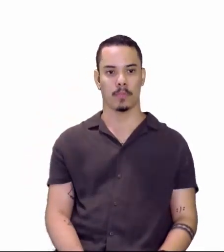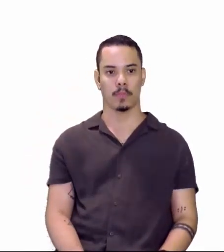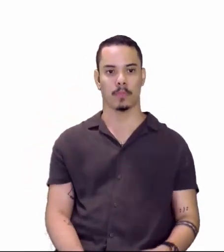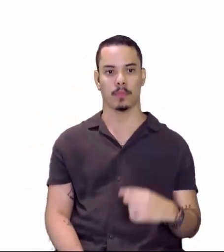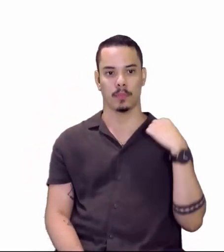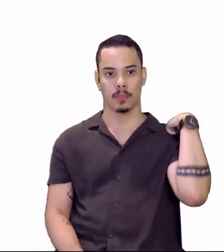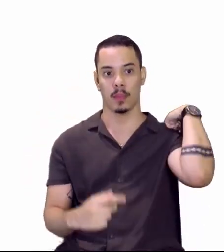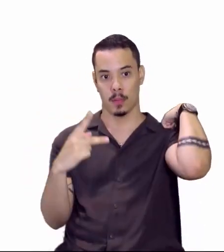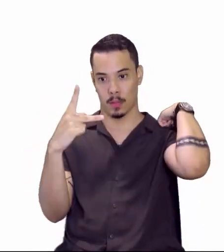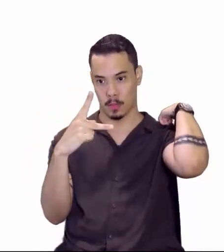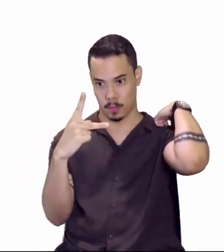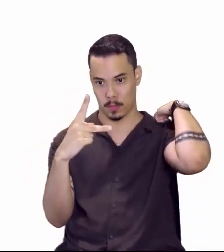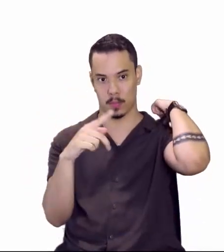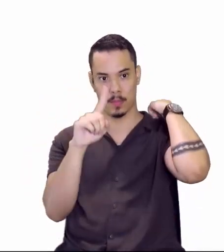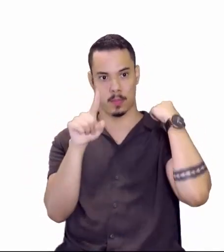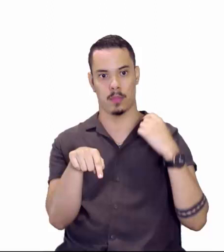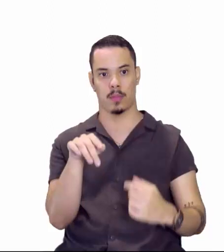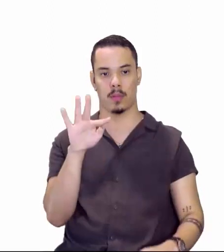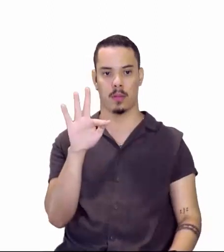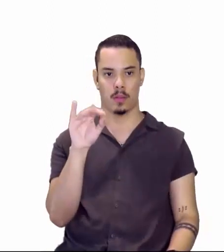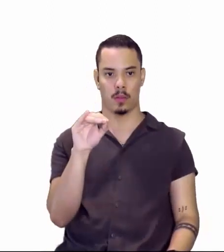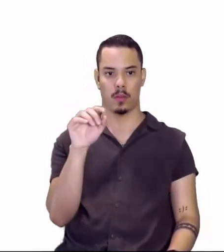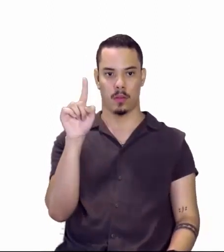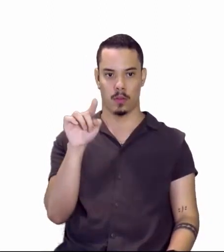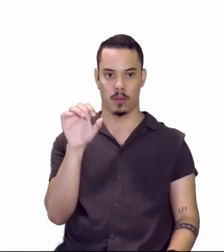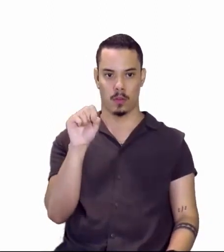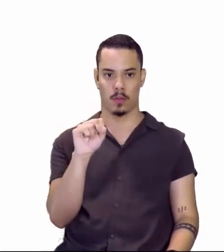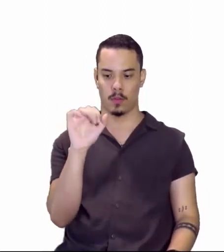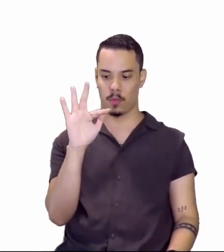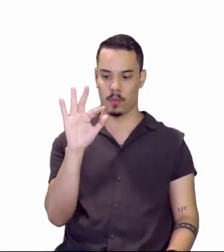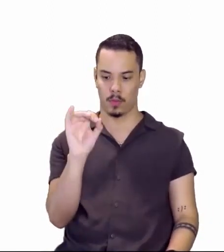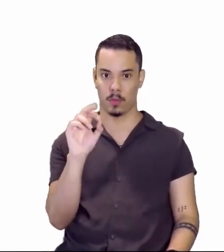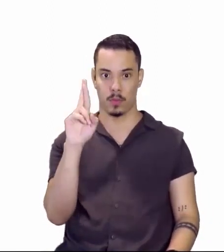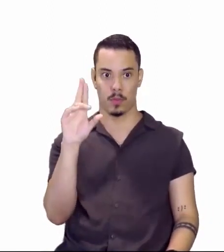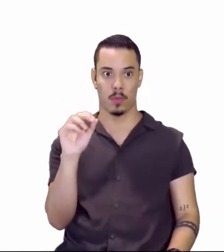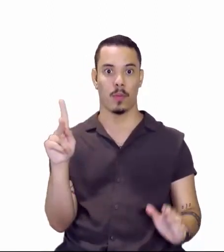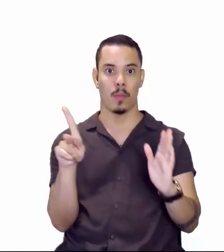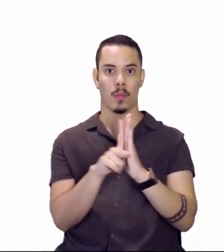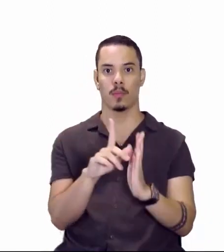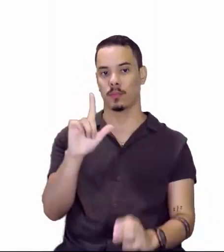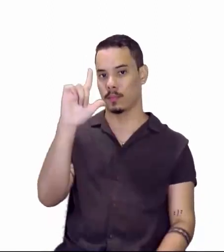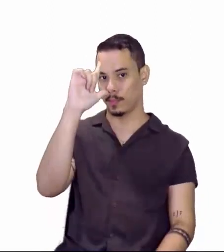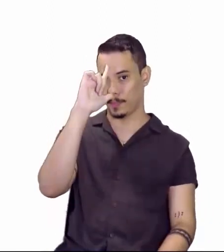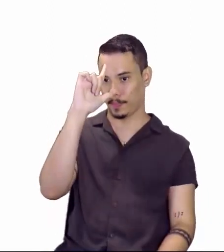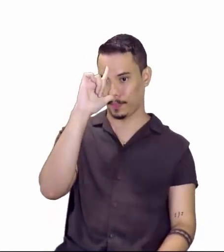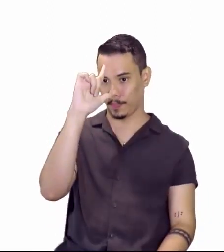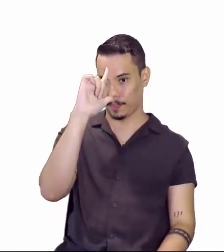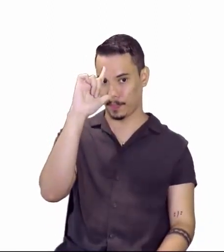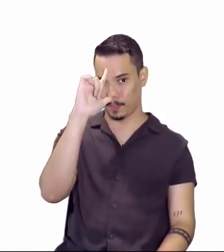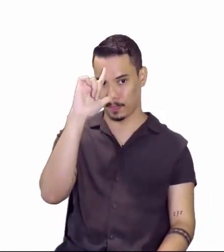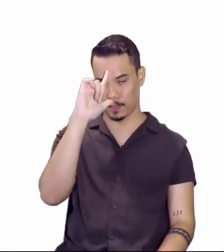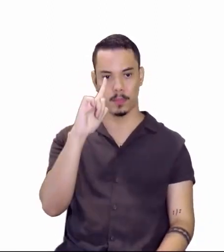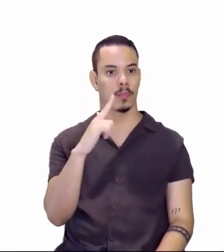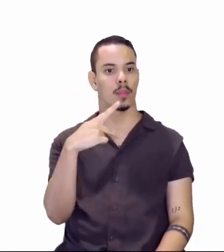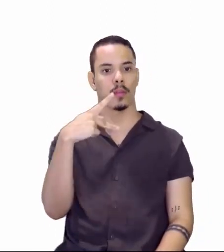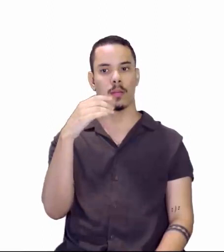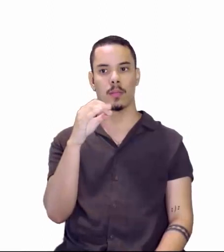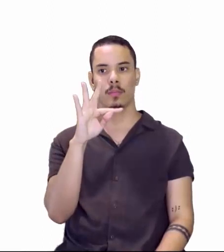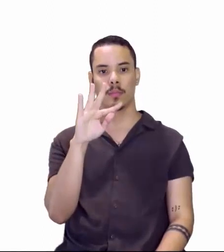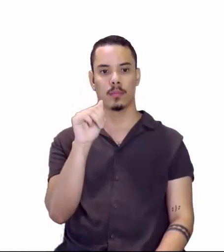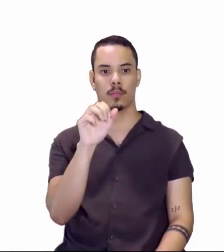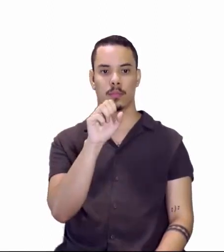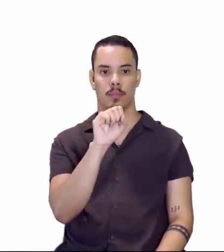Fósforo, o P, que vem da expressão em latim, vem do fósforos. Potássio,